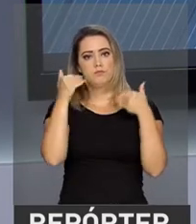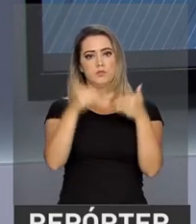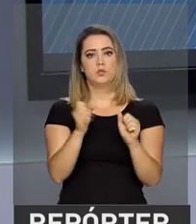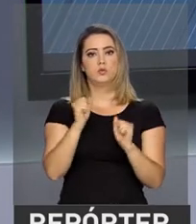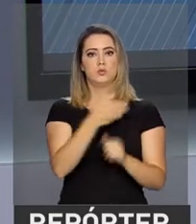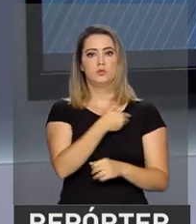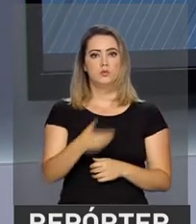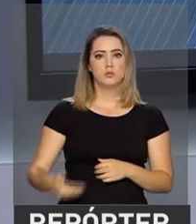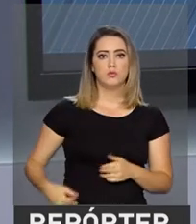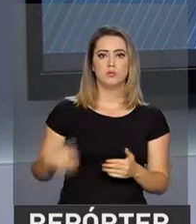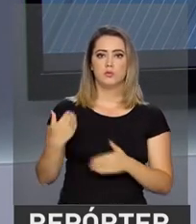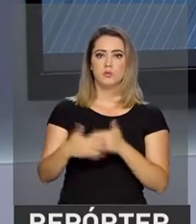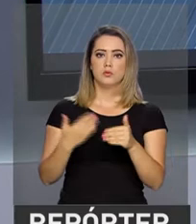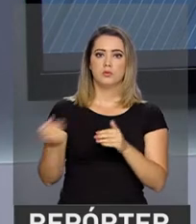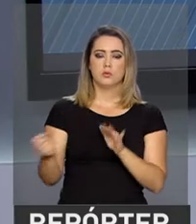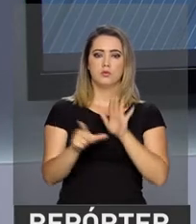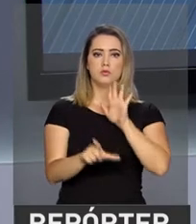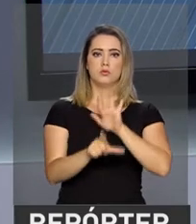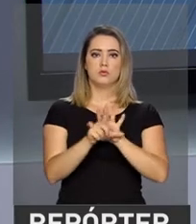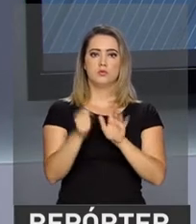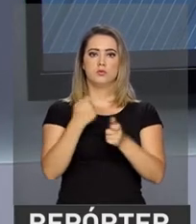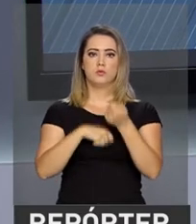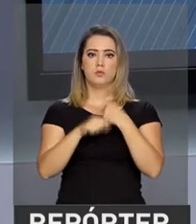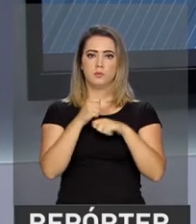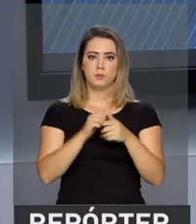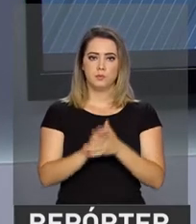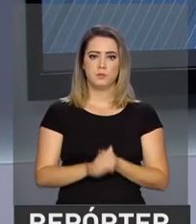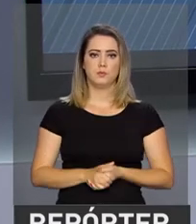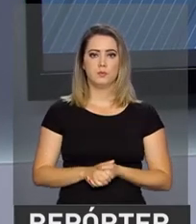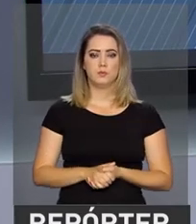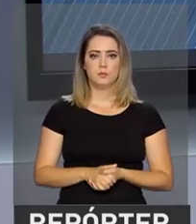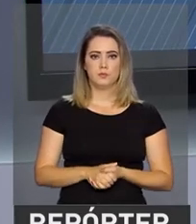possibilidade do governo levar adiante as reformas econômicas